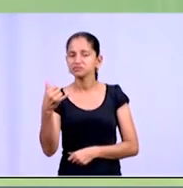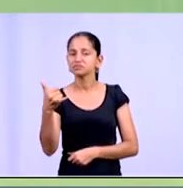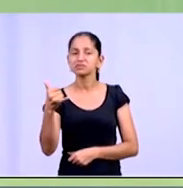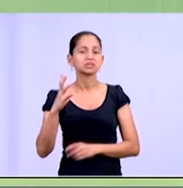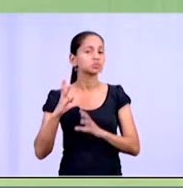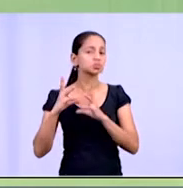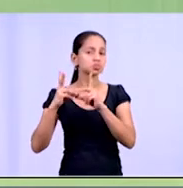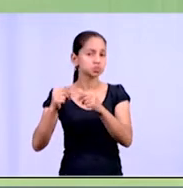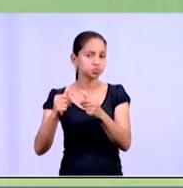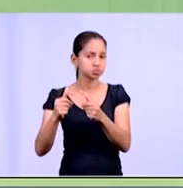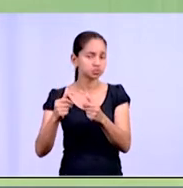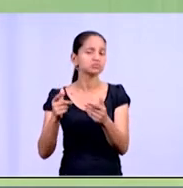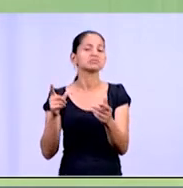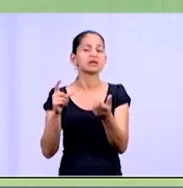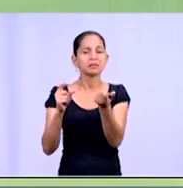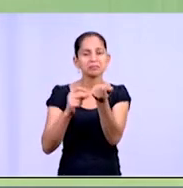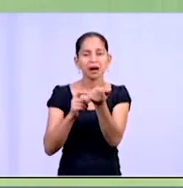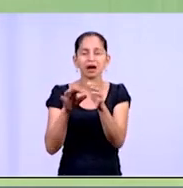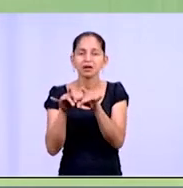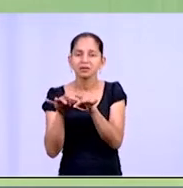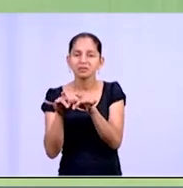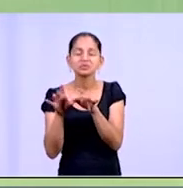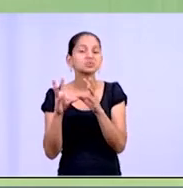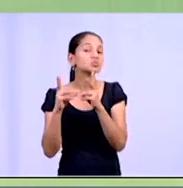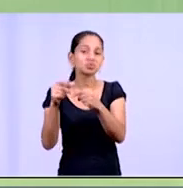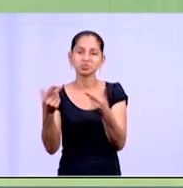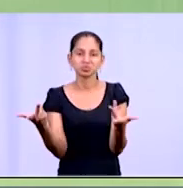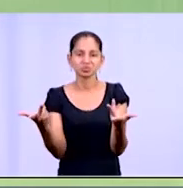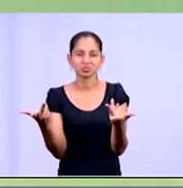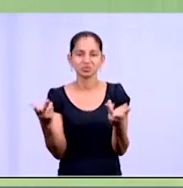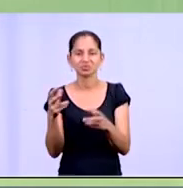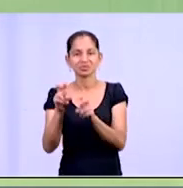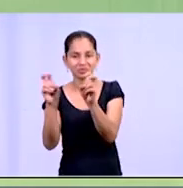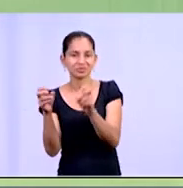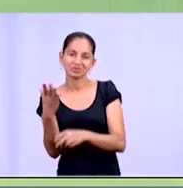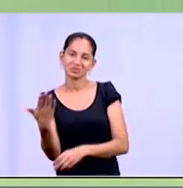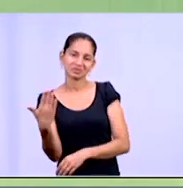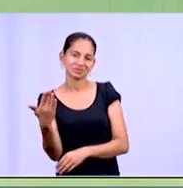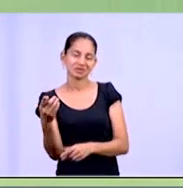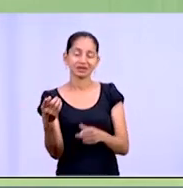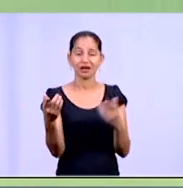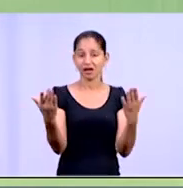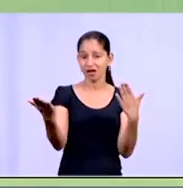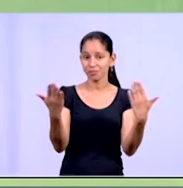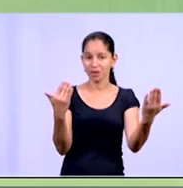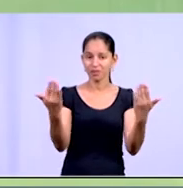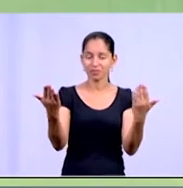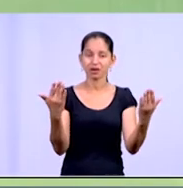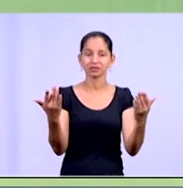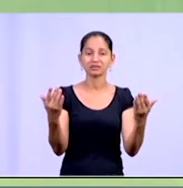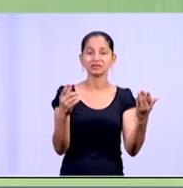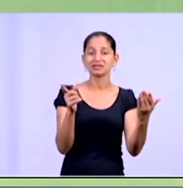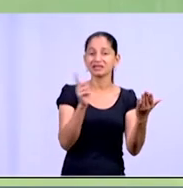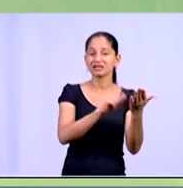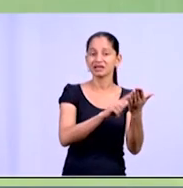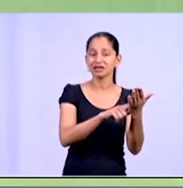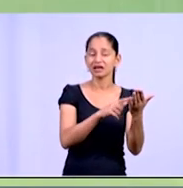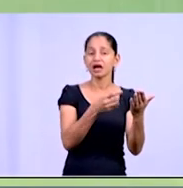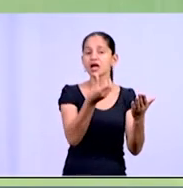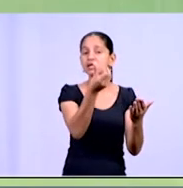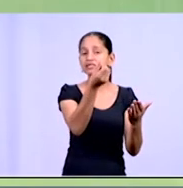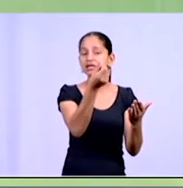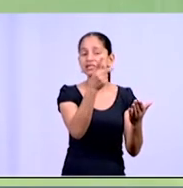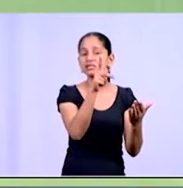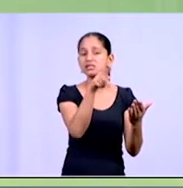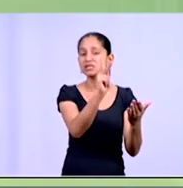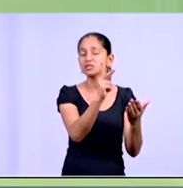processador, tem unidade de entrada, tem teclado, tem monitor, tem tudo, né? O Altair 8800, ele tinha 6 quilos, o nosso